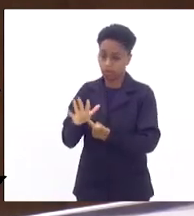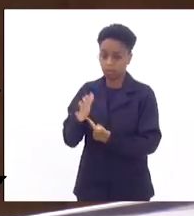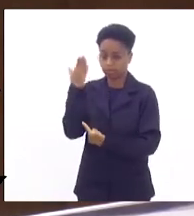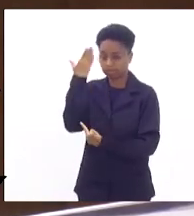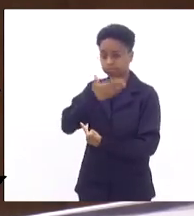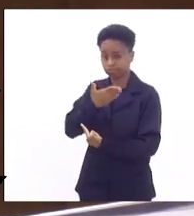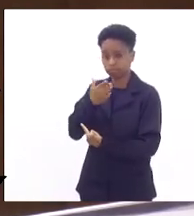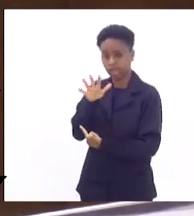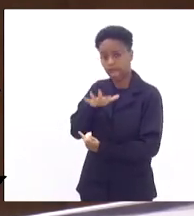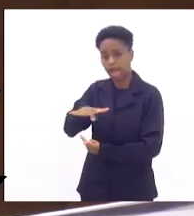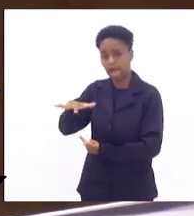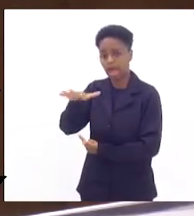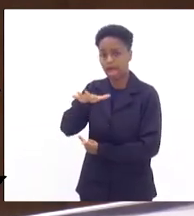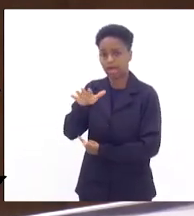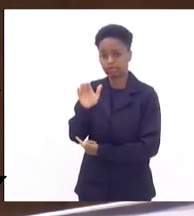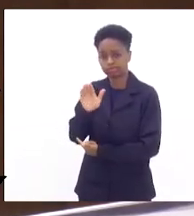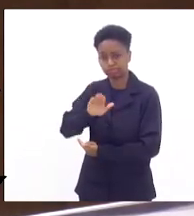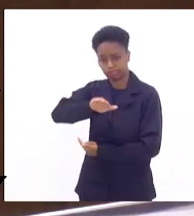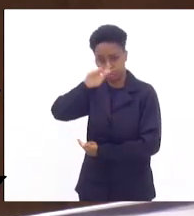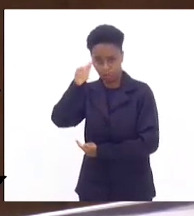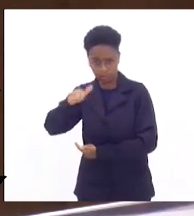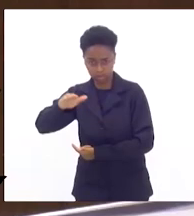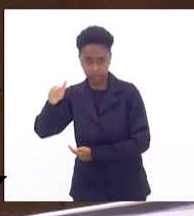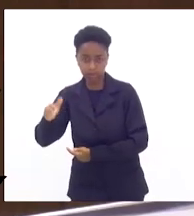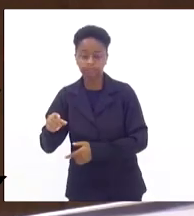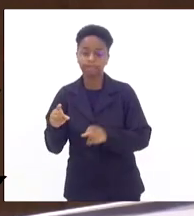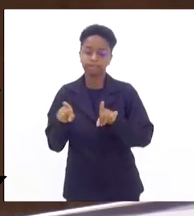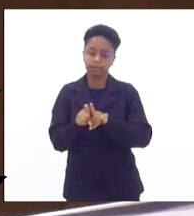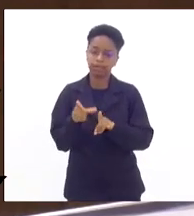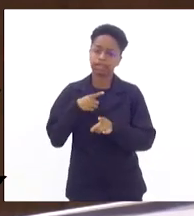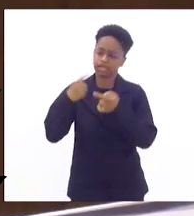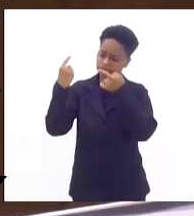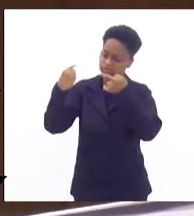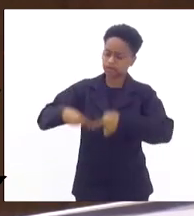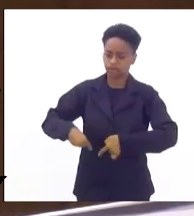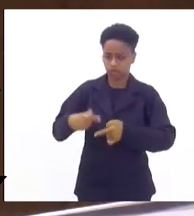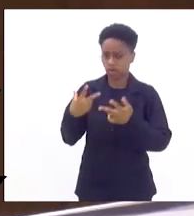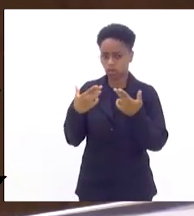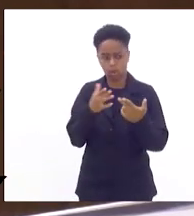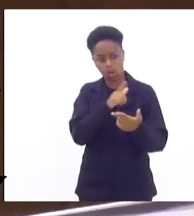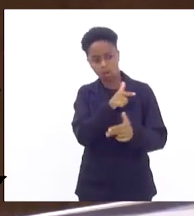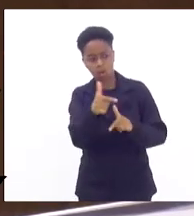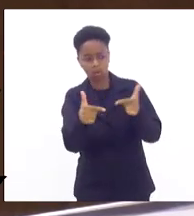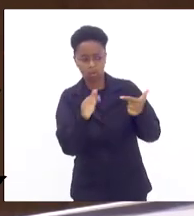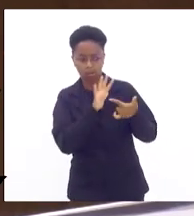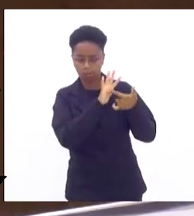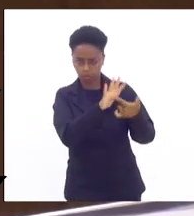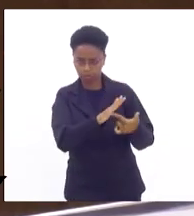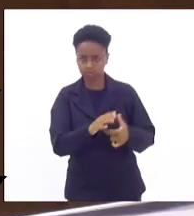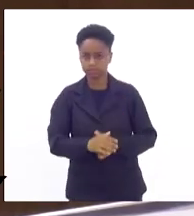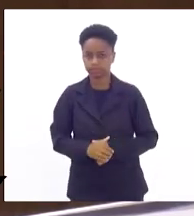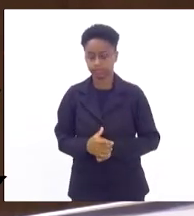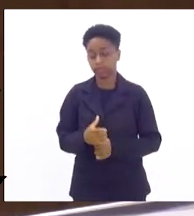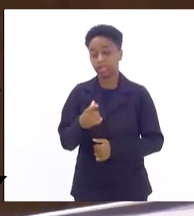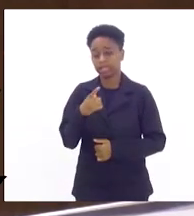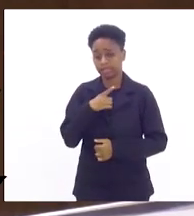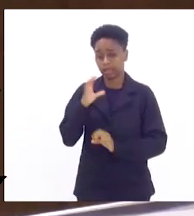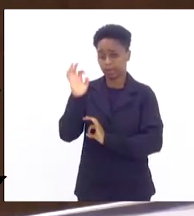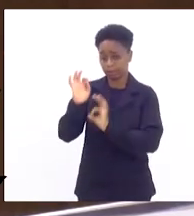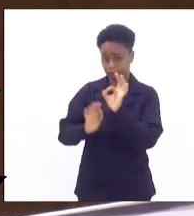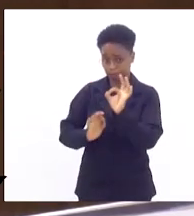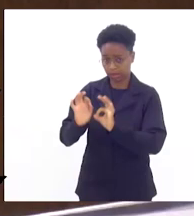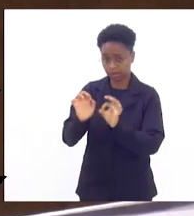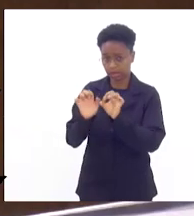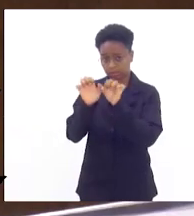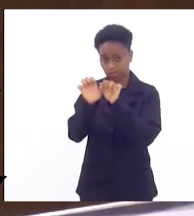região serrana. Temos, obviamente, todos os desafios, como os demais colegas aqui estão pontuando. A gente tem um plano de expansão